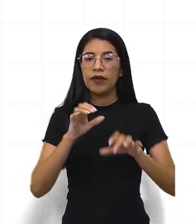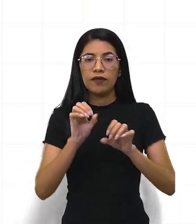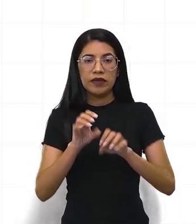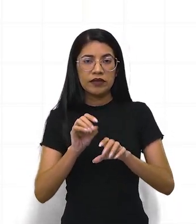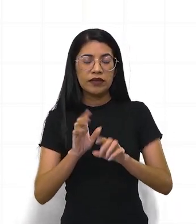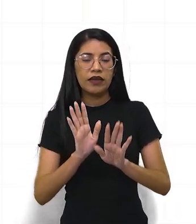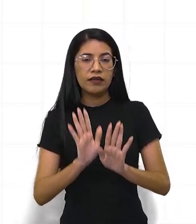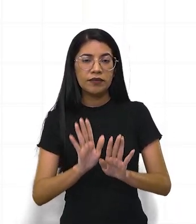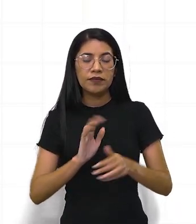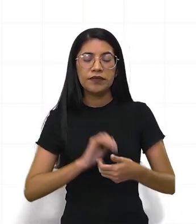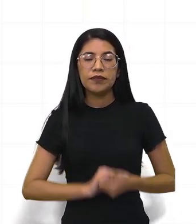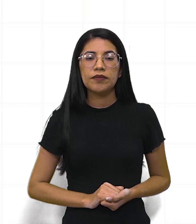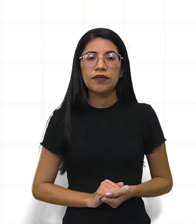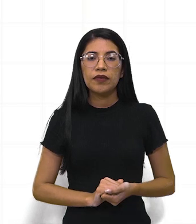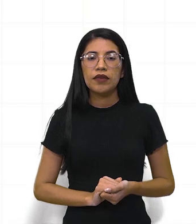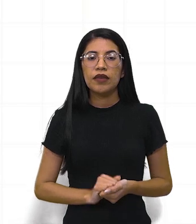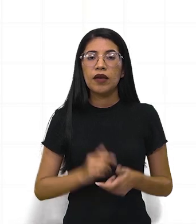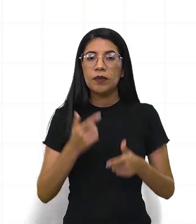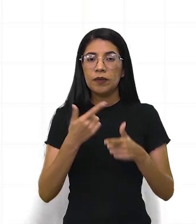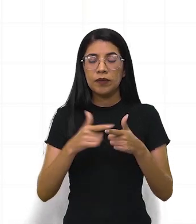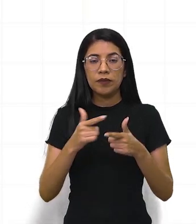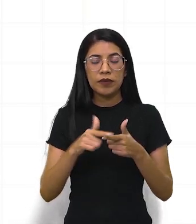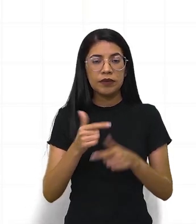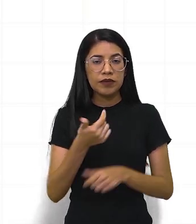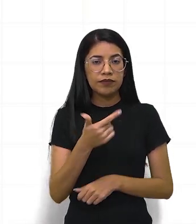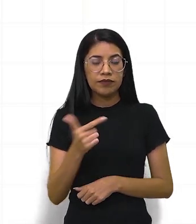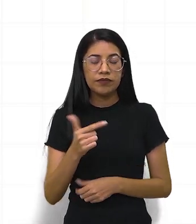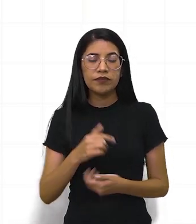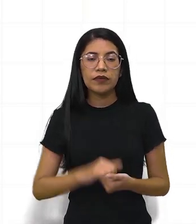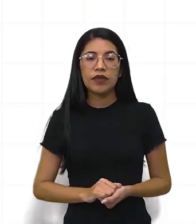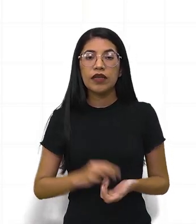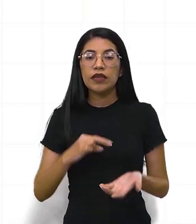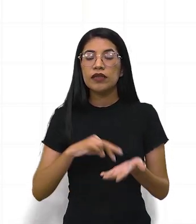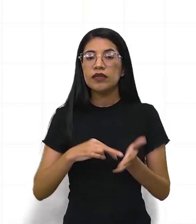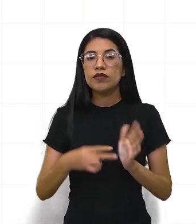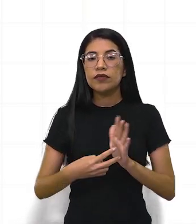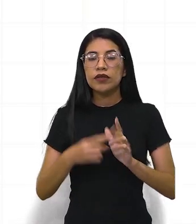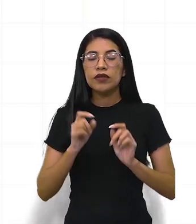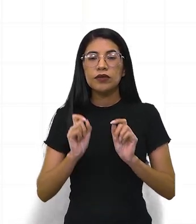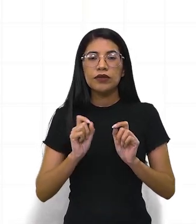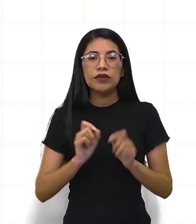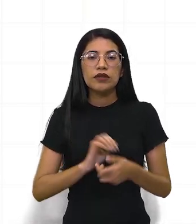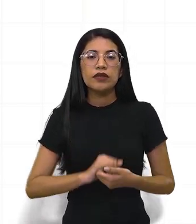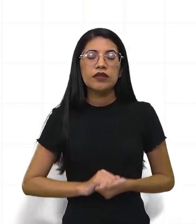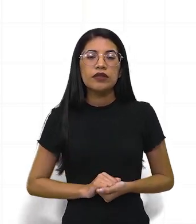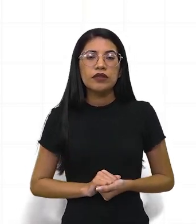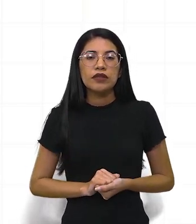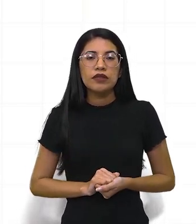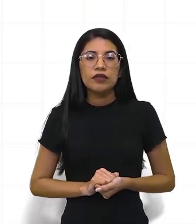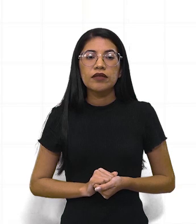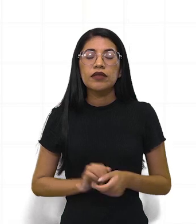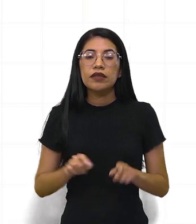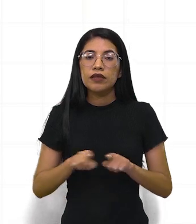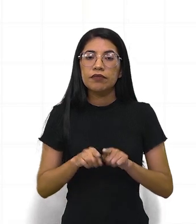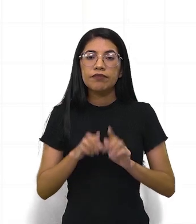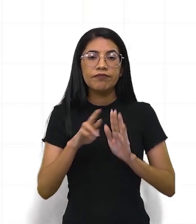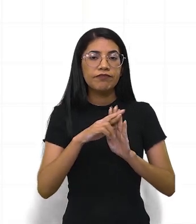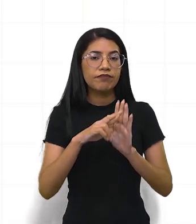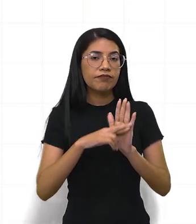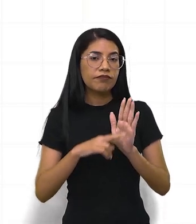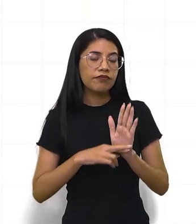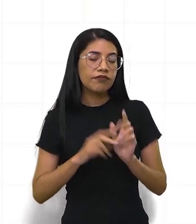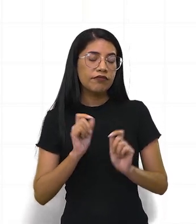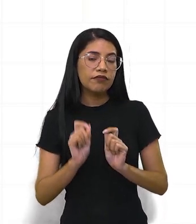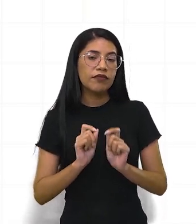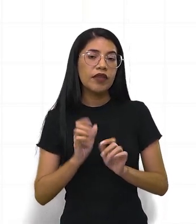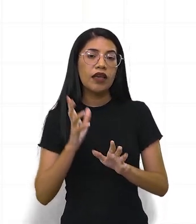calma nessa hora, não tem problema. Isso significa que nós temos também uma regrinha para o